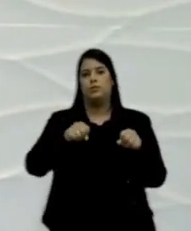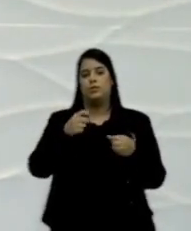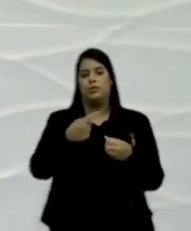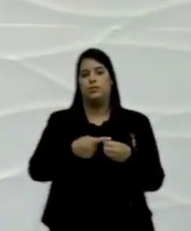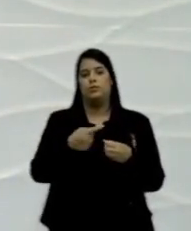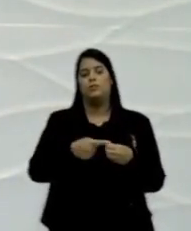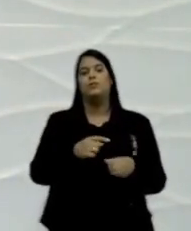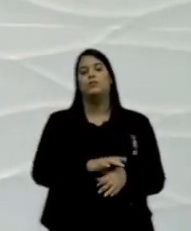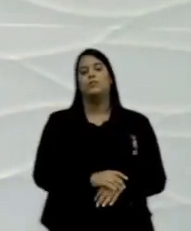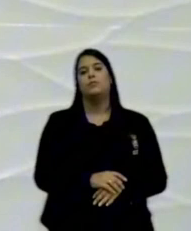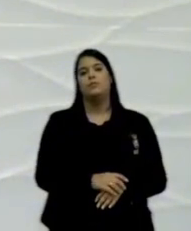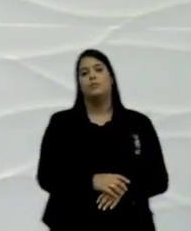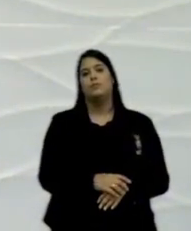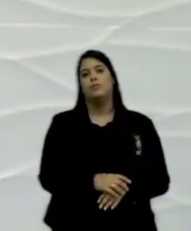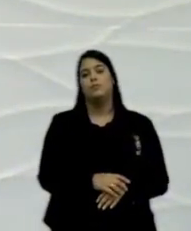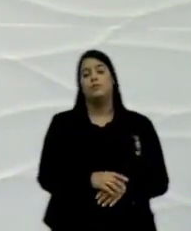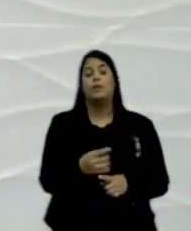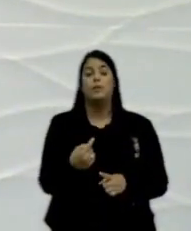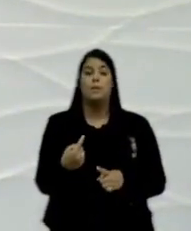cidade